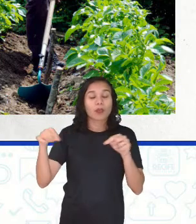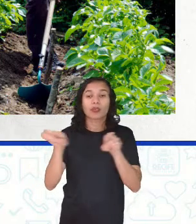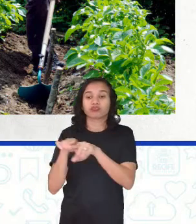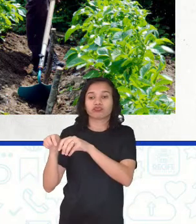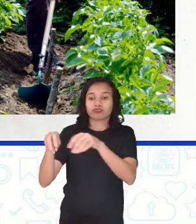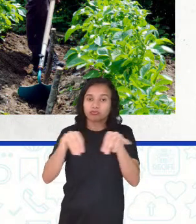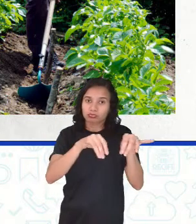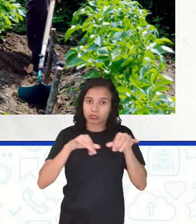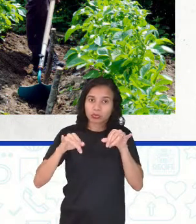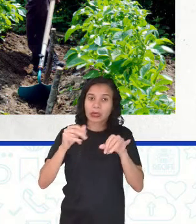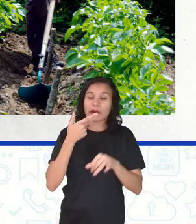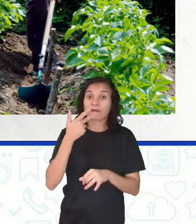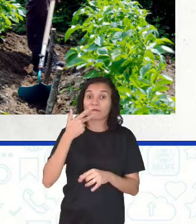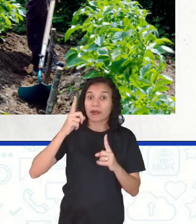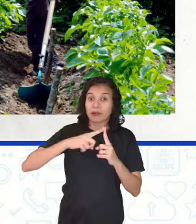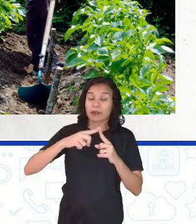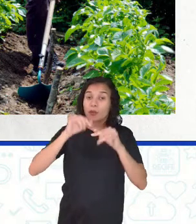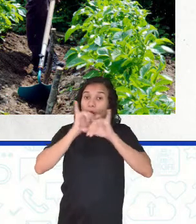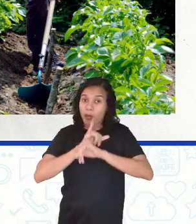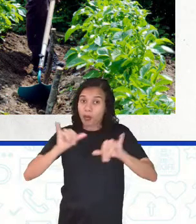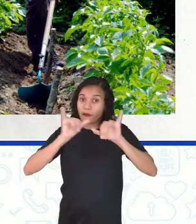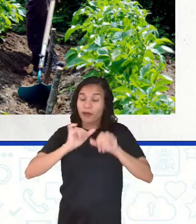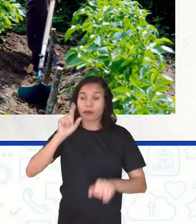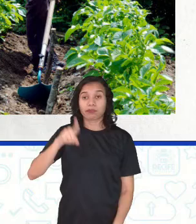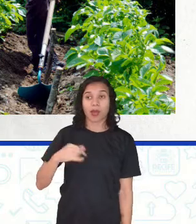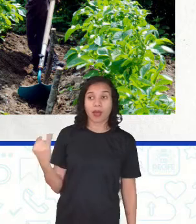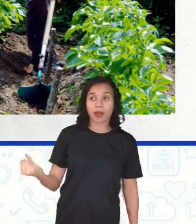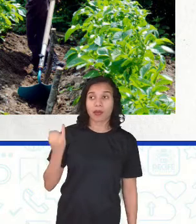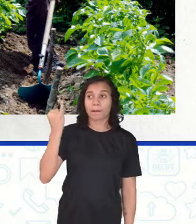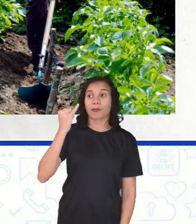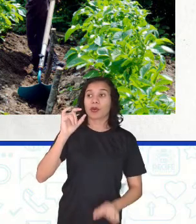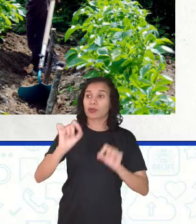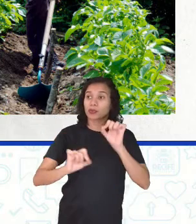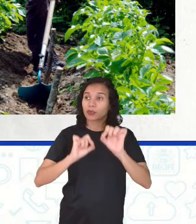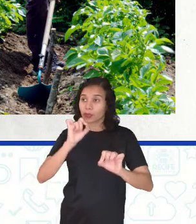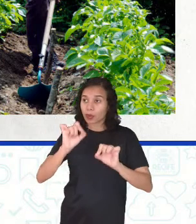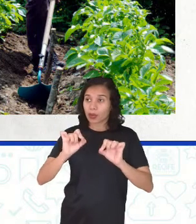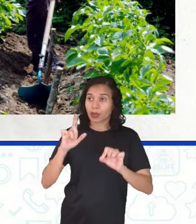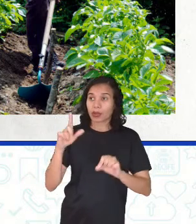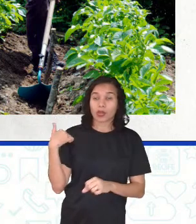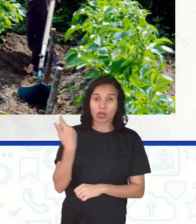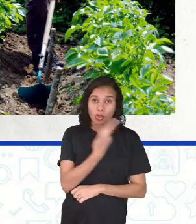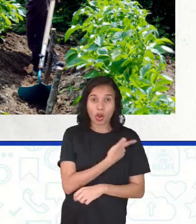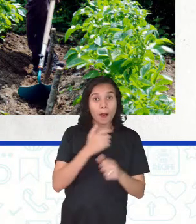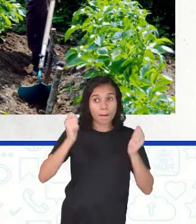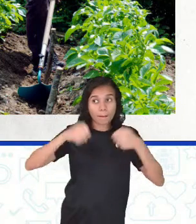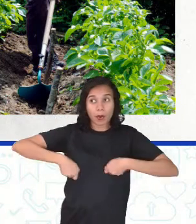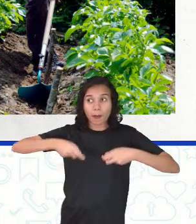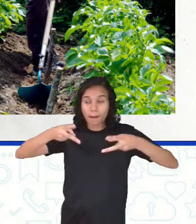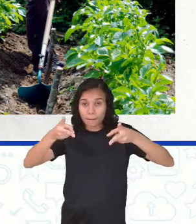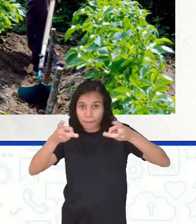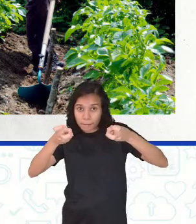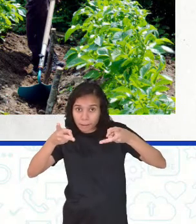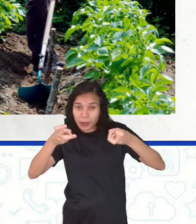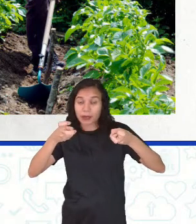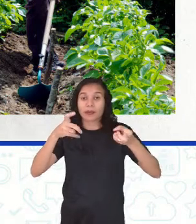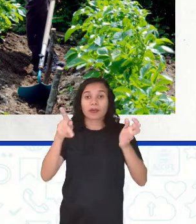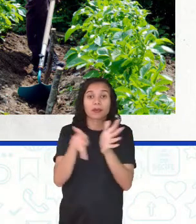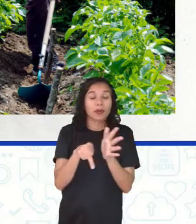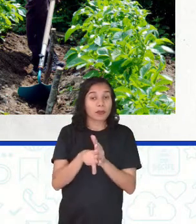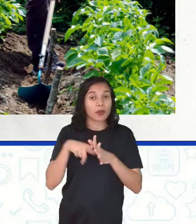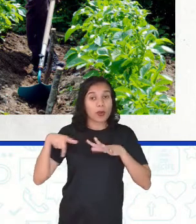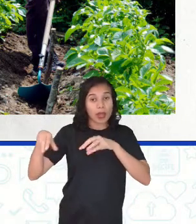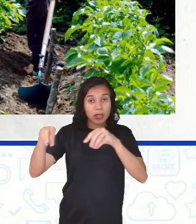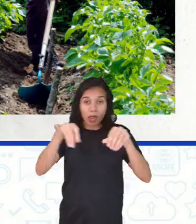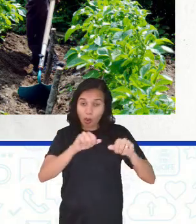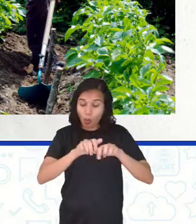aí algumas informações que são importantes para quê? Para que a gente possa perceber que esse solo,